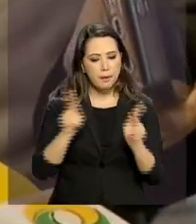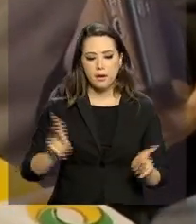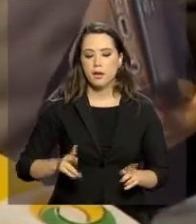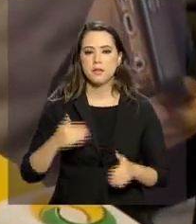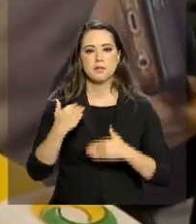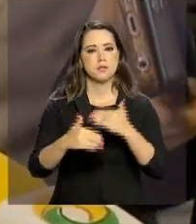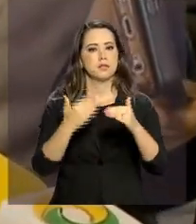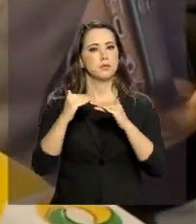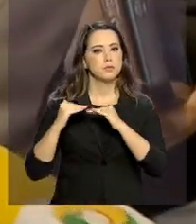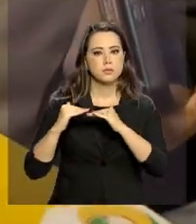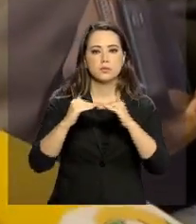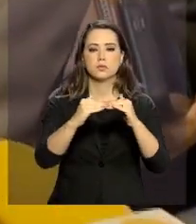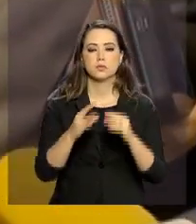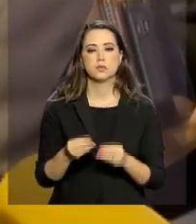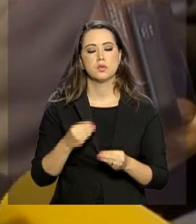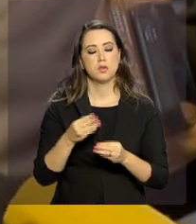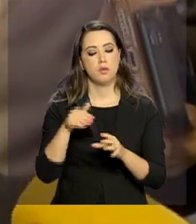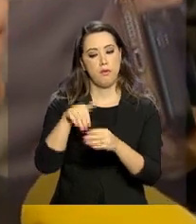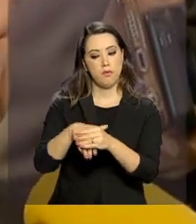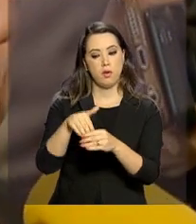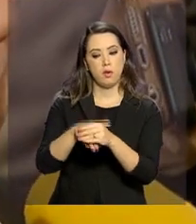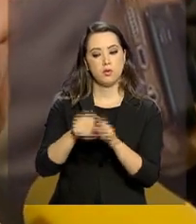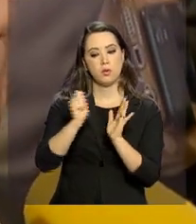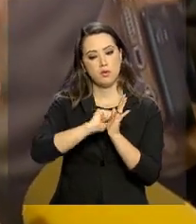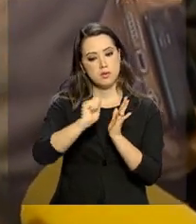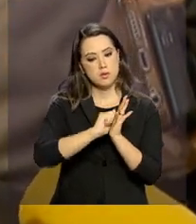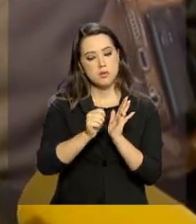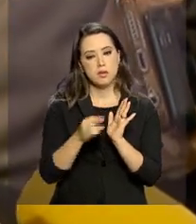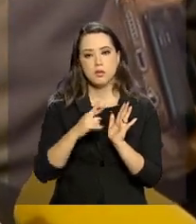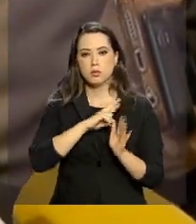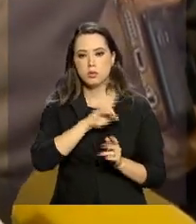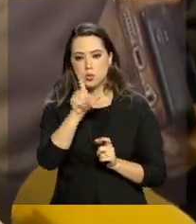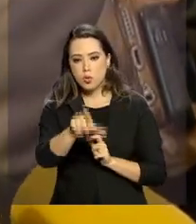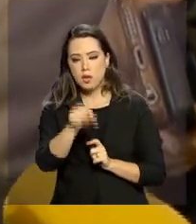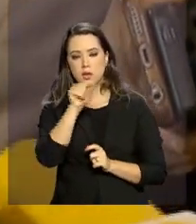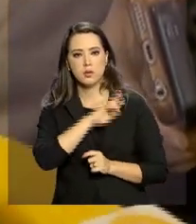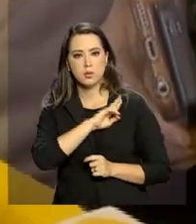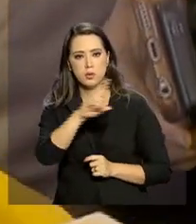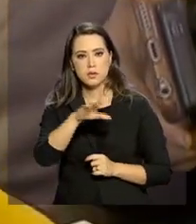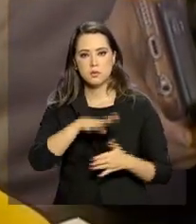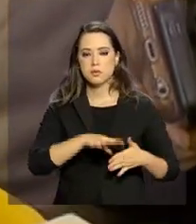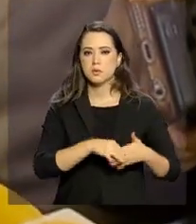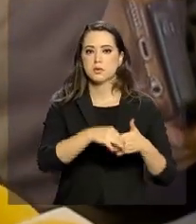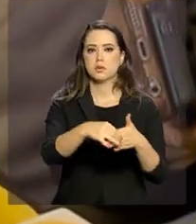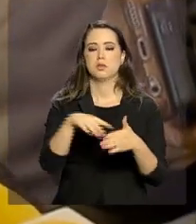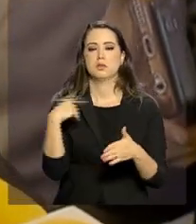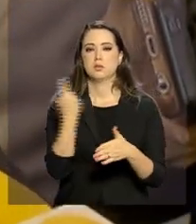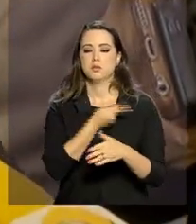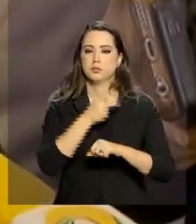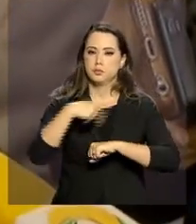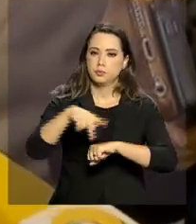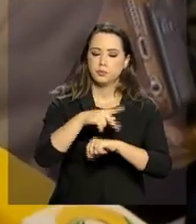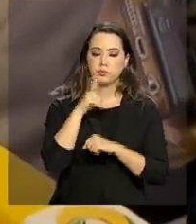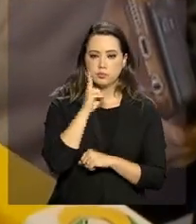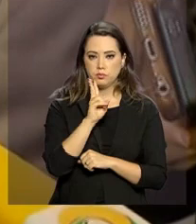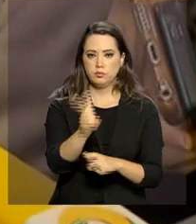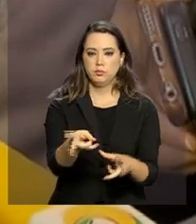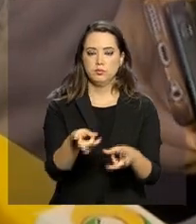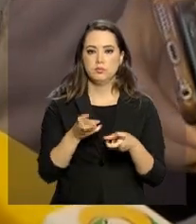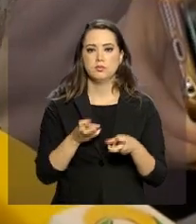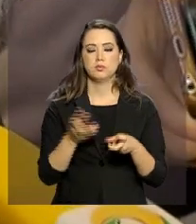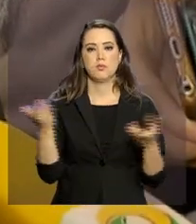sua soberania portanto dando por meio do voto uma procuração aqueles que vão a dirigir o nosso país e eu pude verificar agora